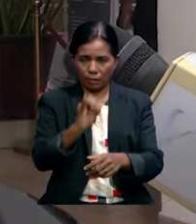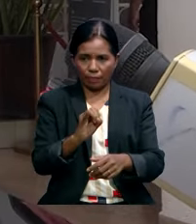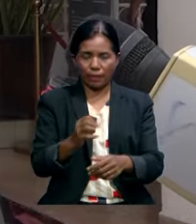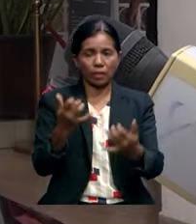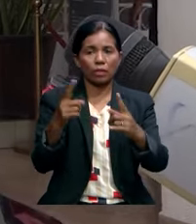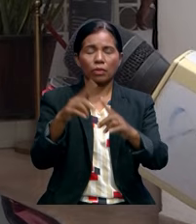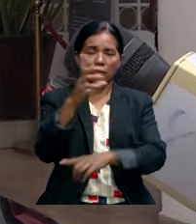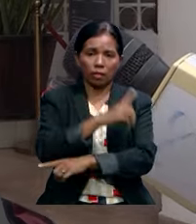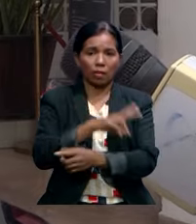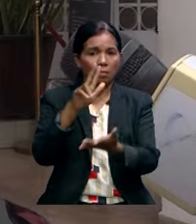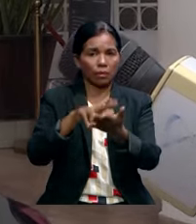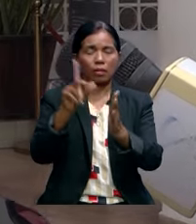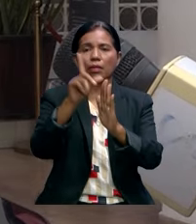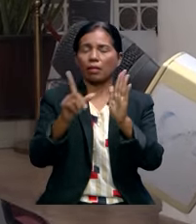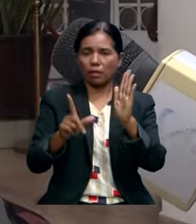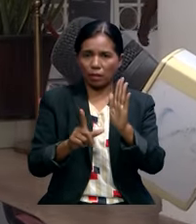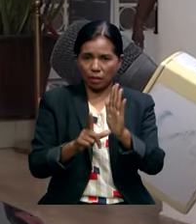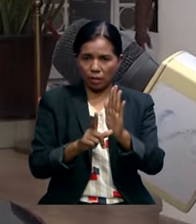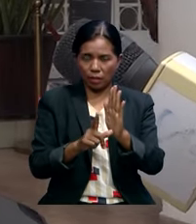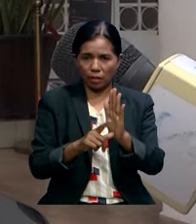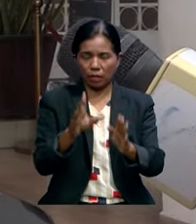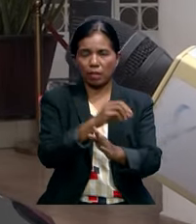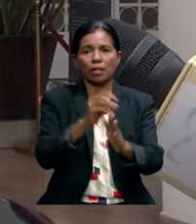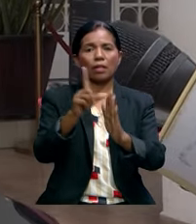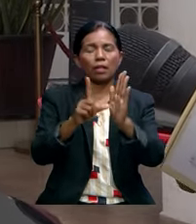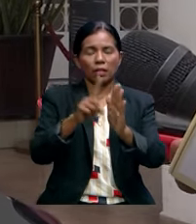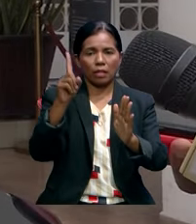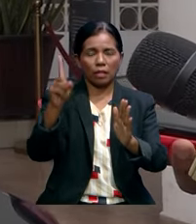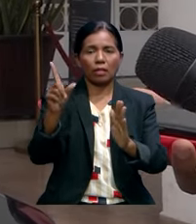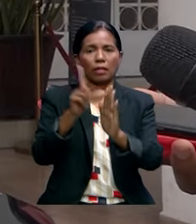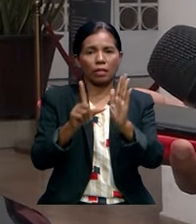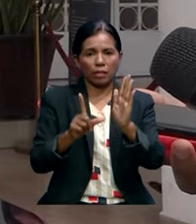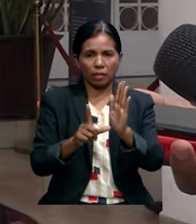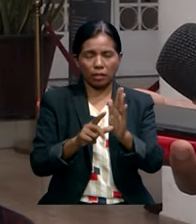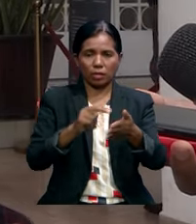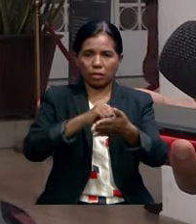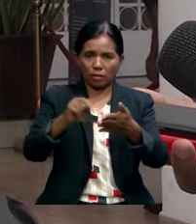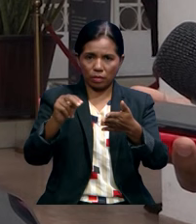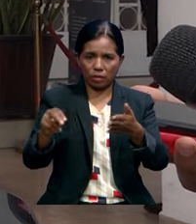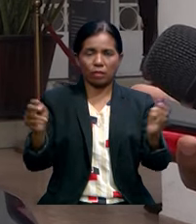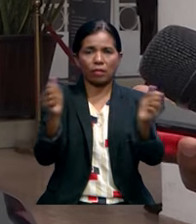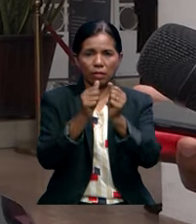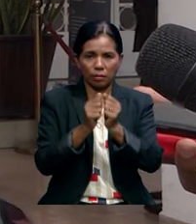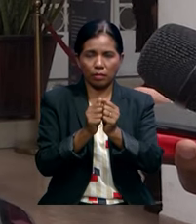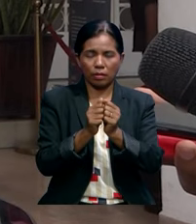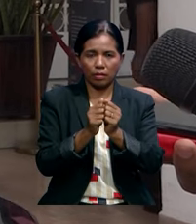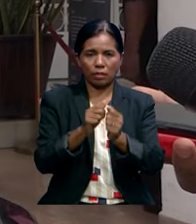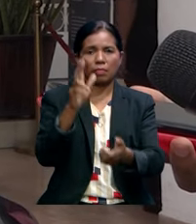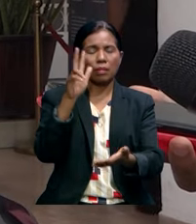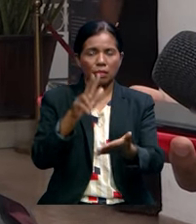aprovatan decreto lei né se apresenta resolução ida o listagem o número